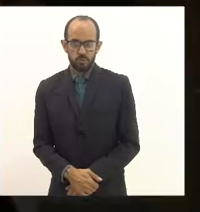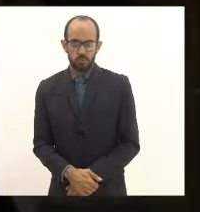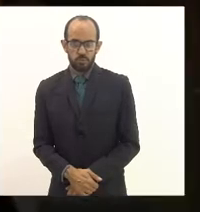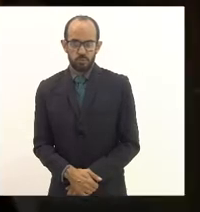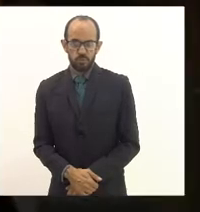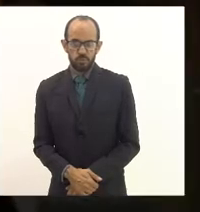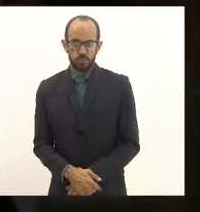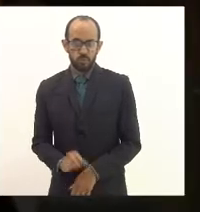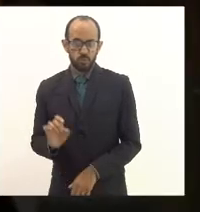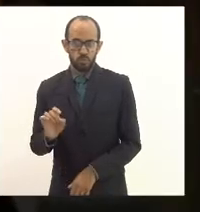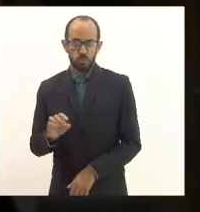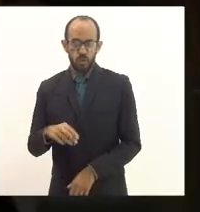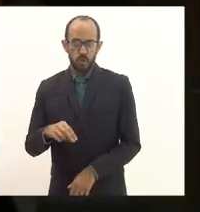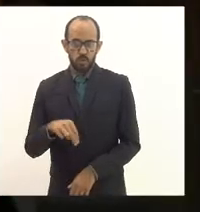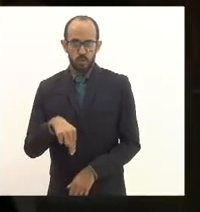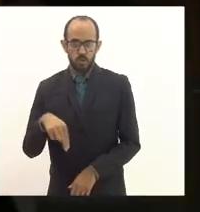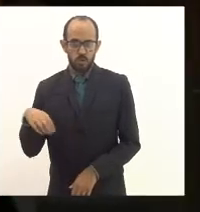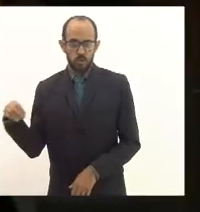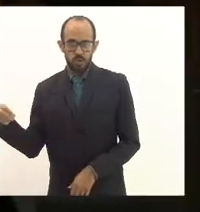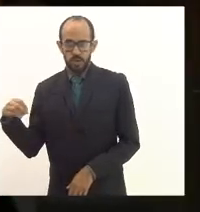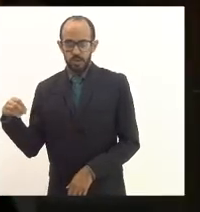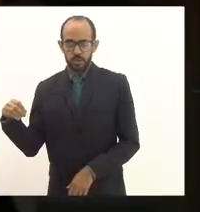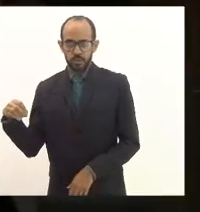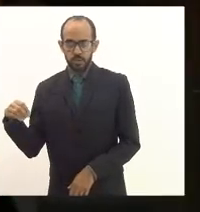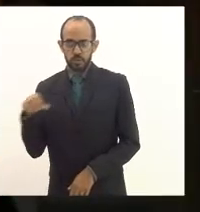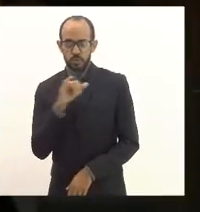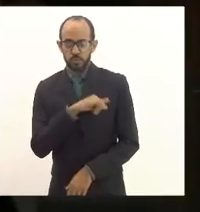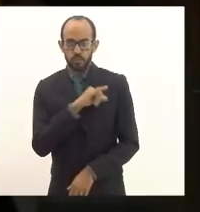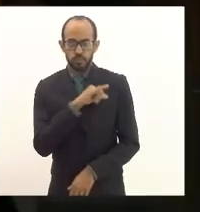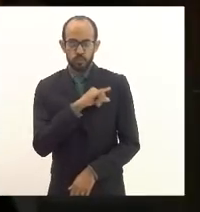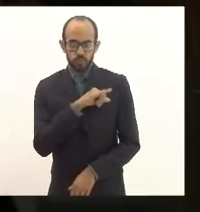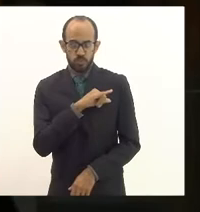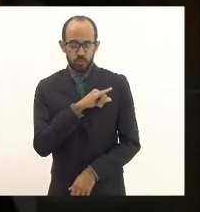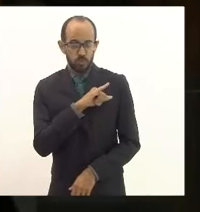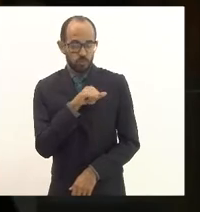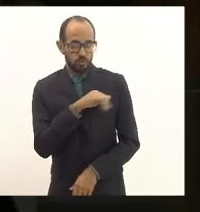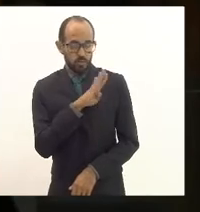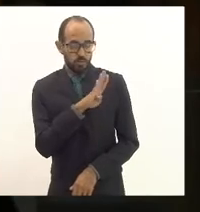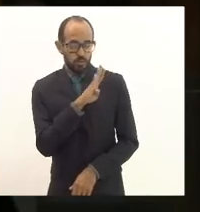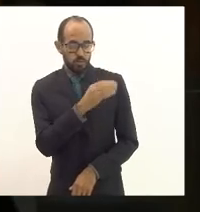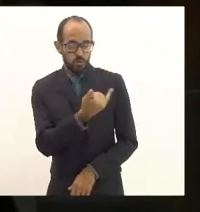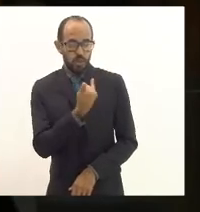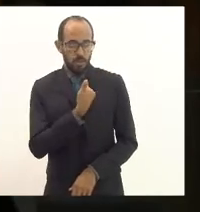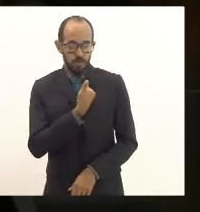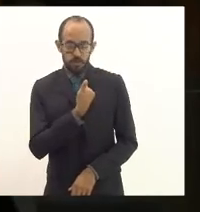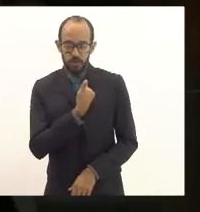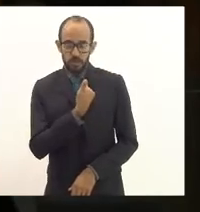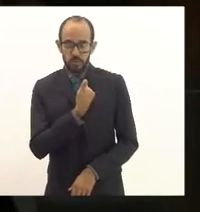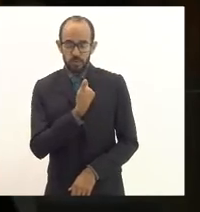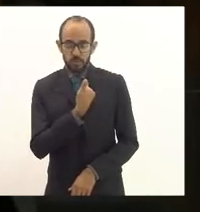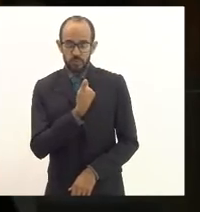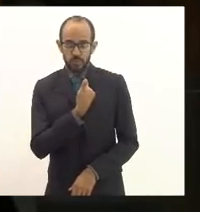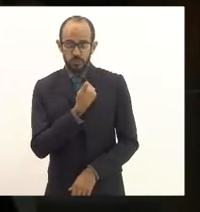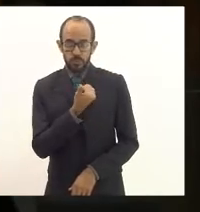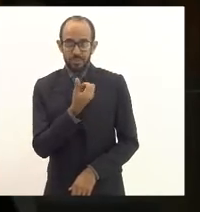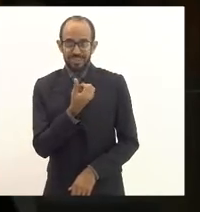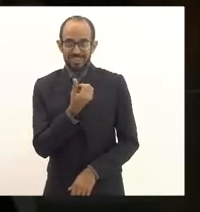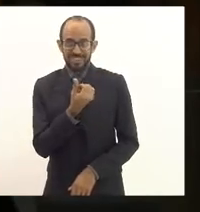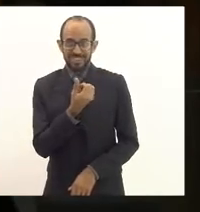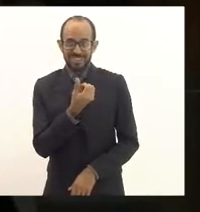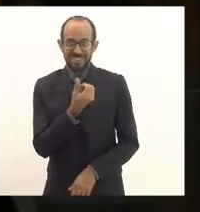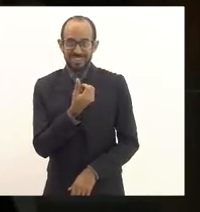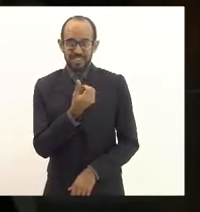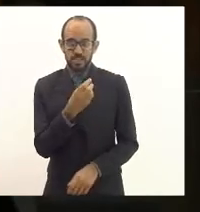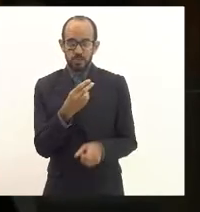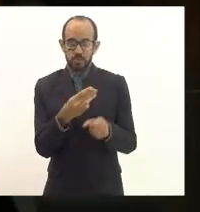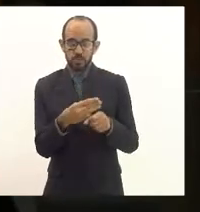Só no Noroeste Fluminense, lembra aqui o deputado Jair Bittencourt, foram 16